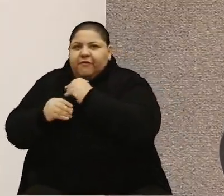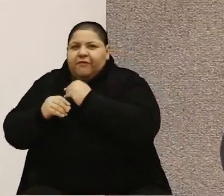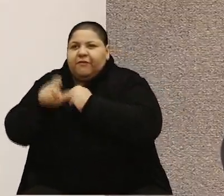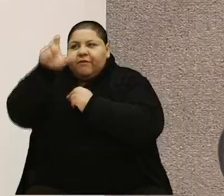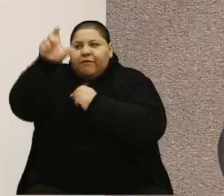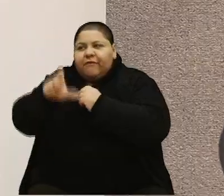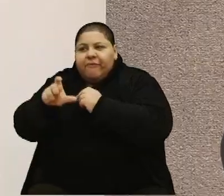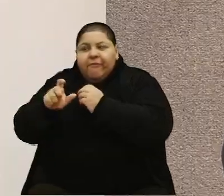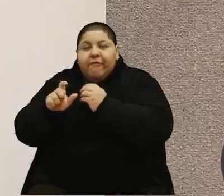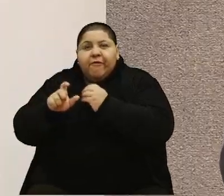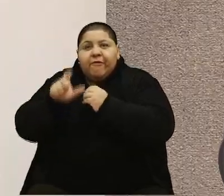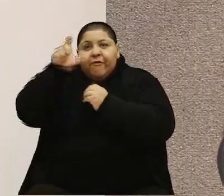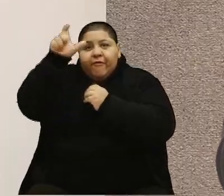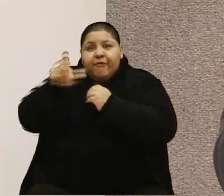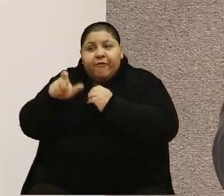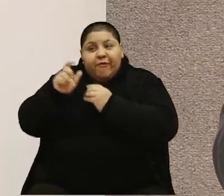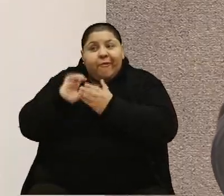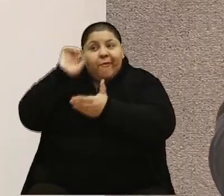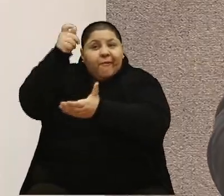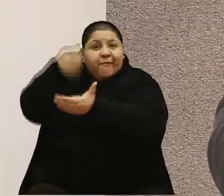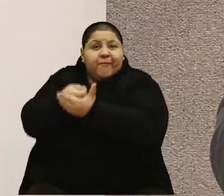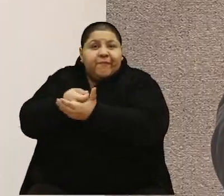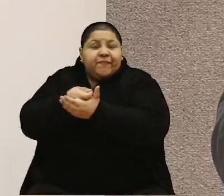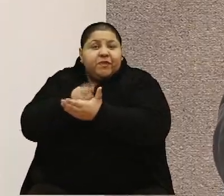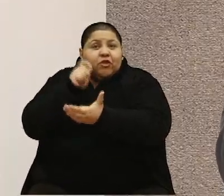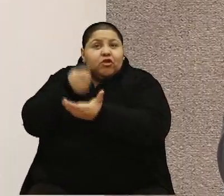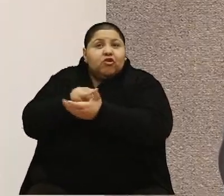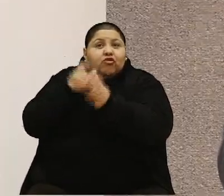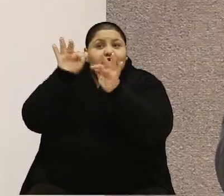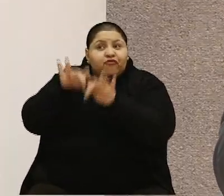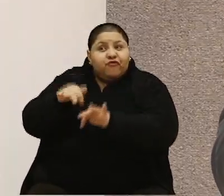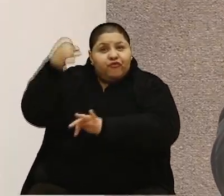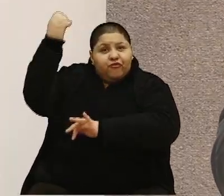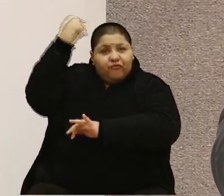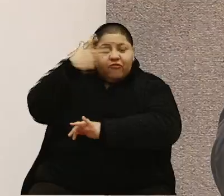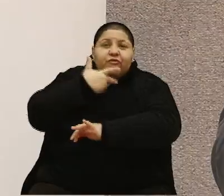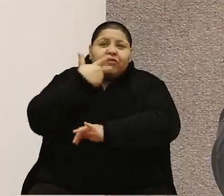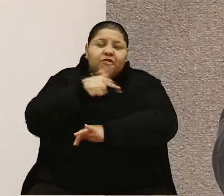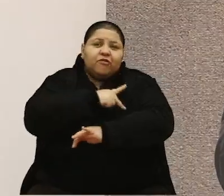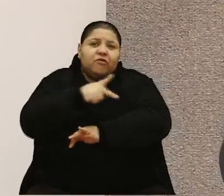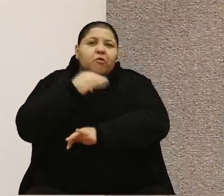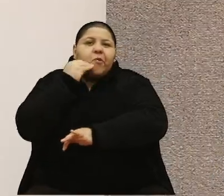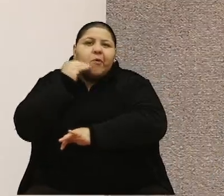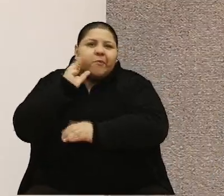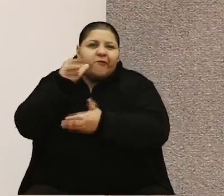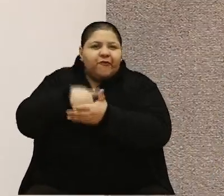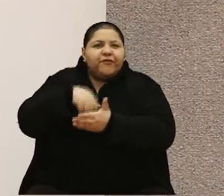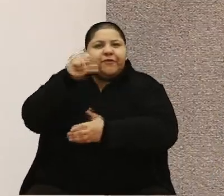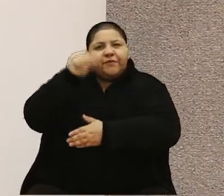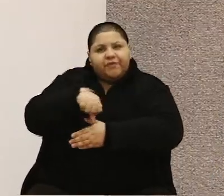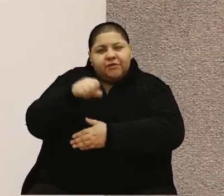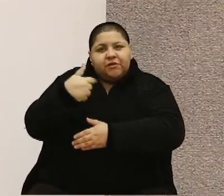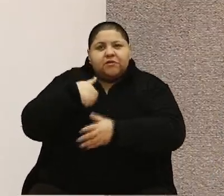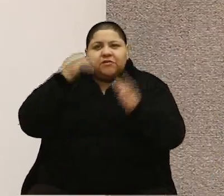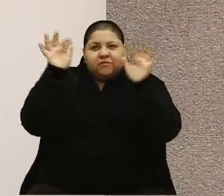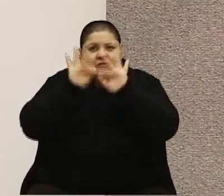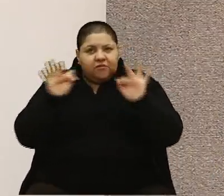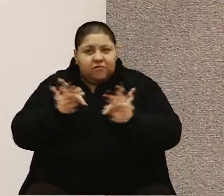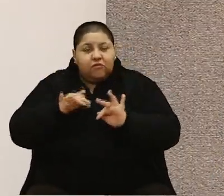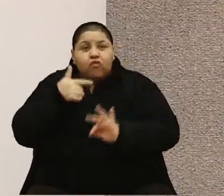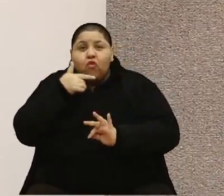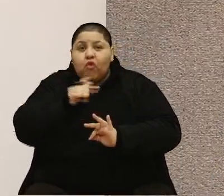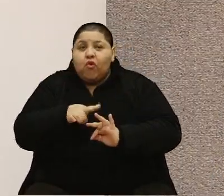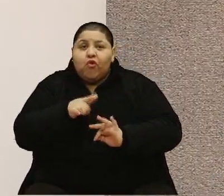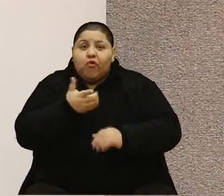com essa, ou melhor, para que o consumidor pague a conta no final. Então, dito isso, presidente, certamente votarei favorável. Fico feliz que a gente consiga